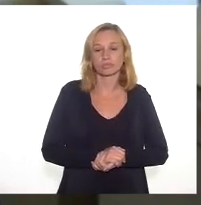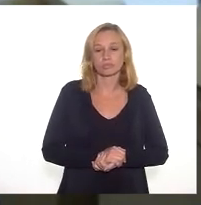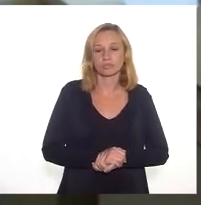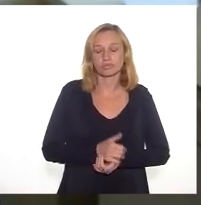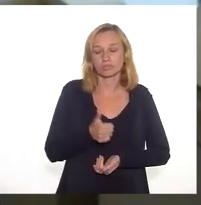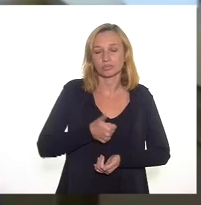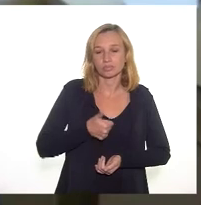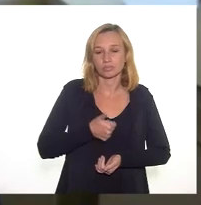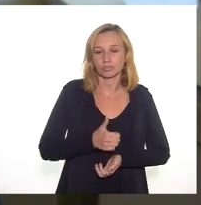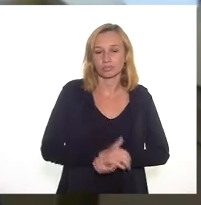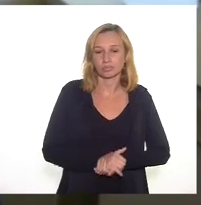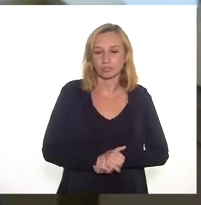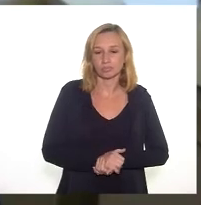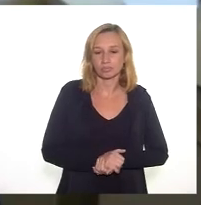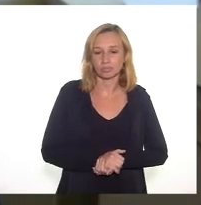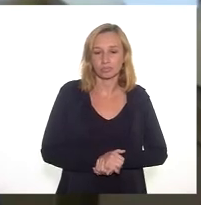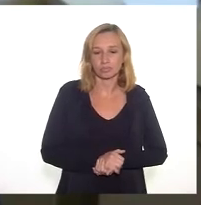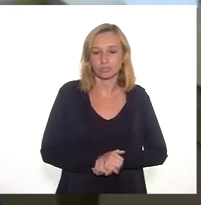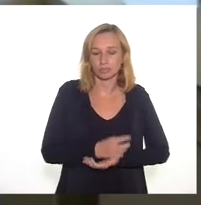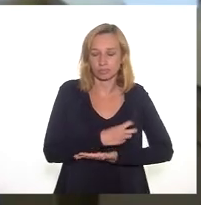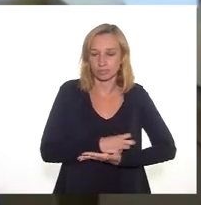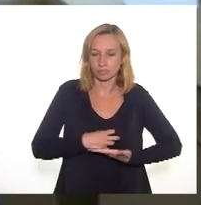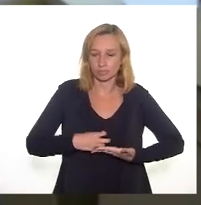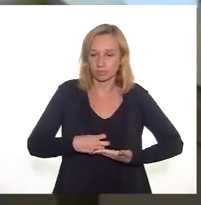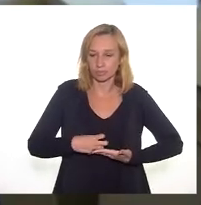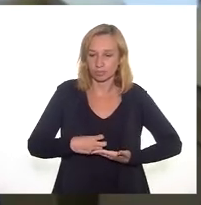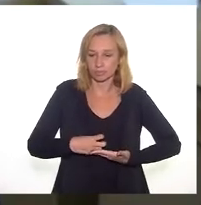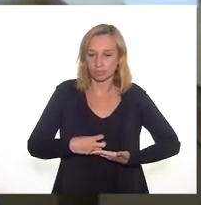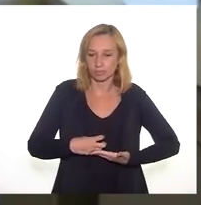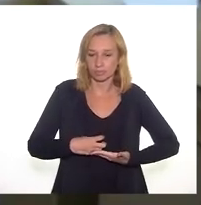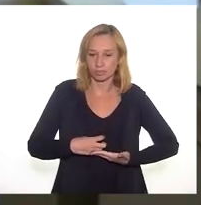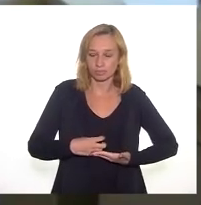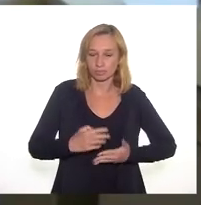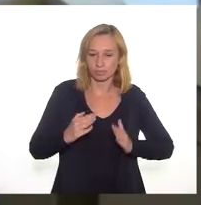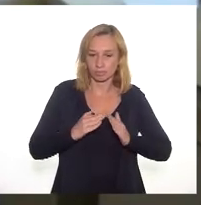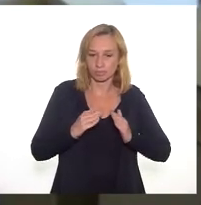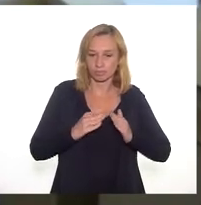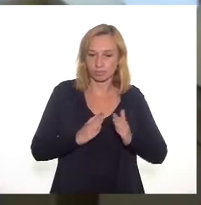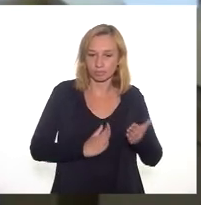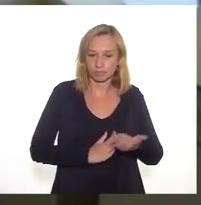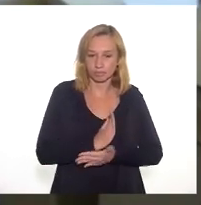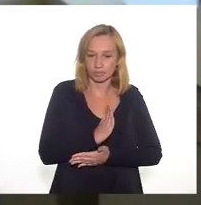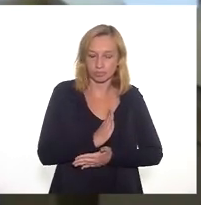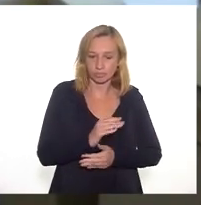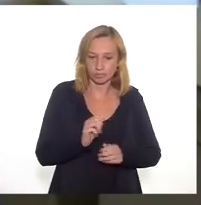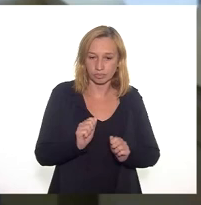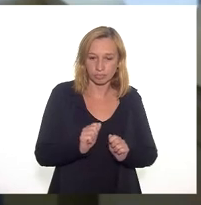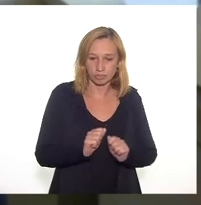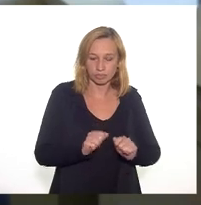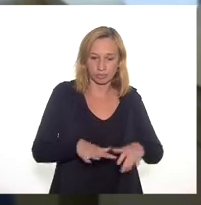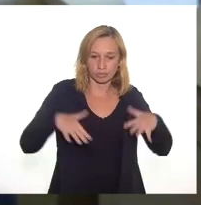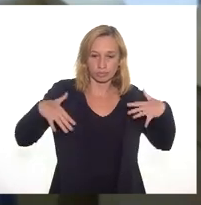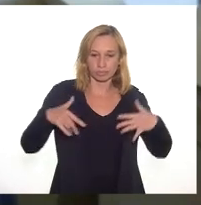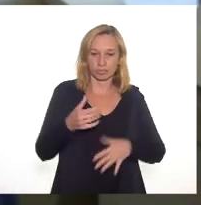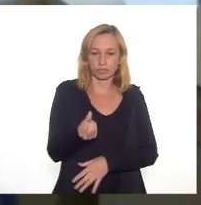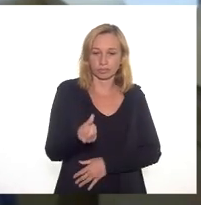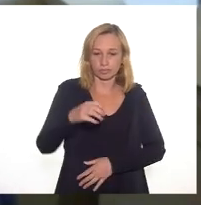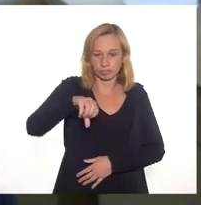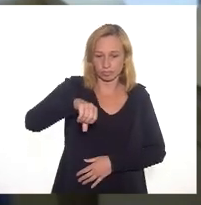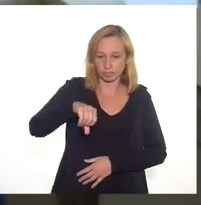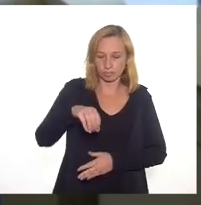para o procedimento do impeachment andar na casa, foi aprovado pelo plenário por 69